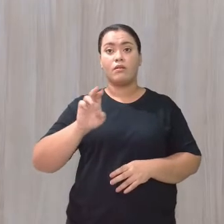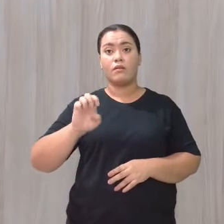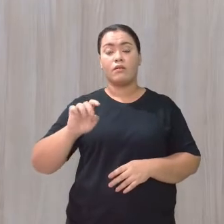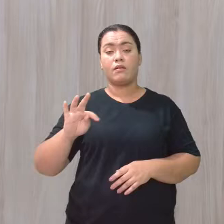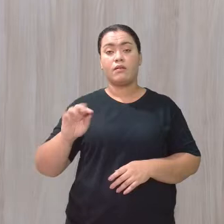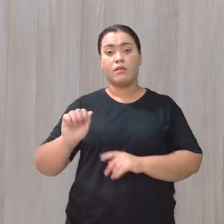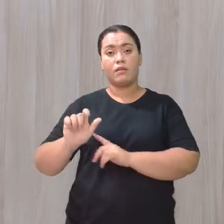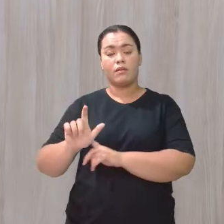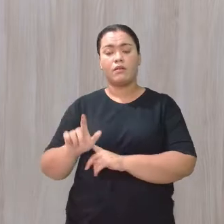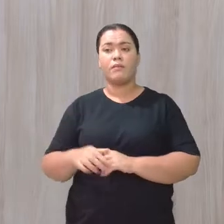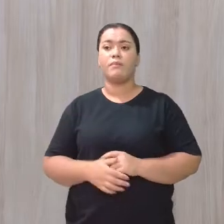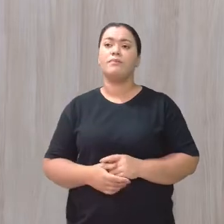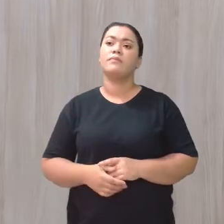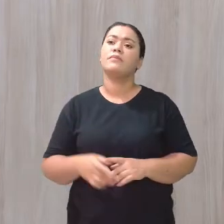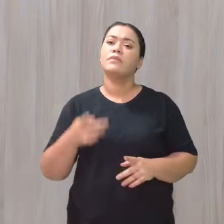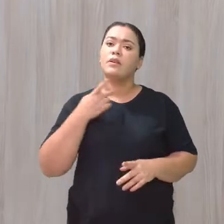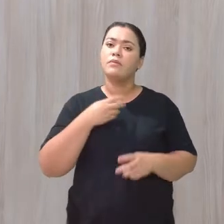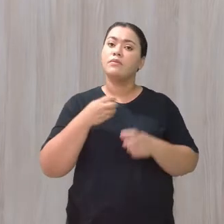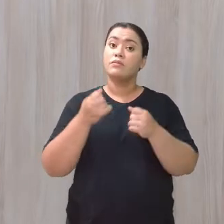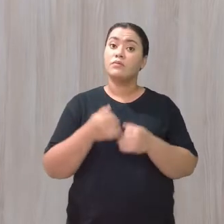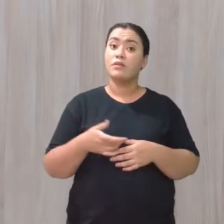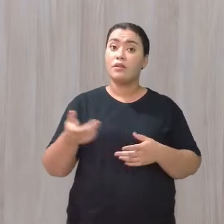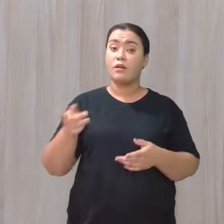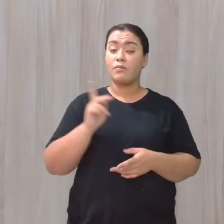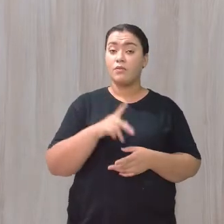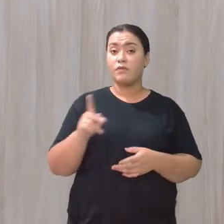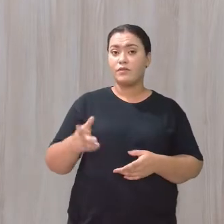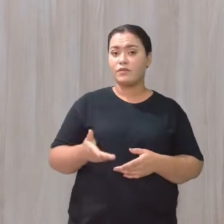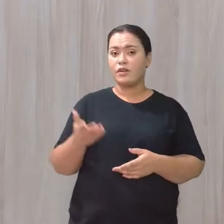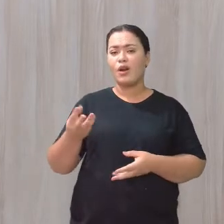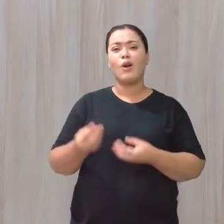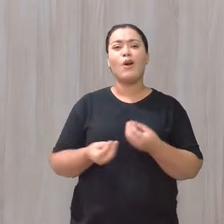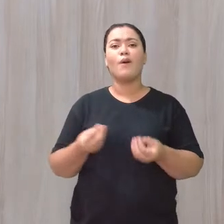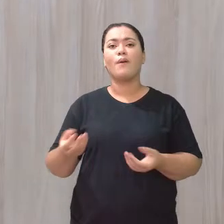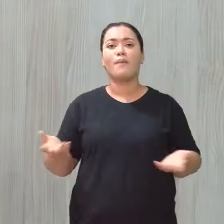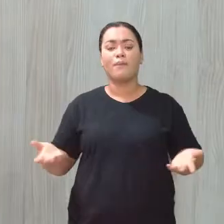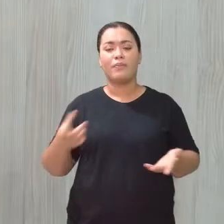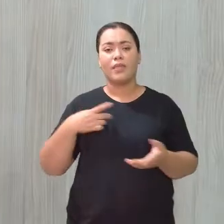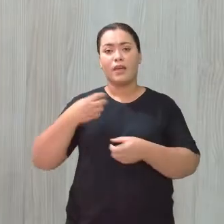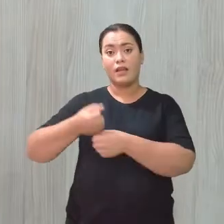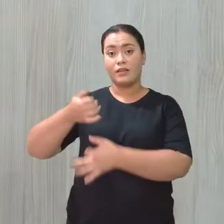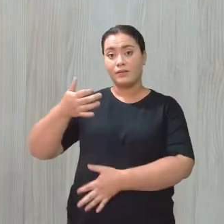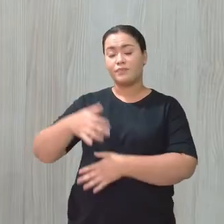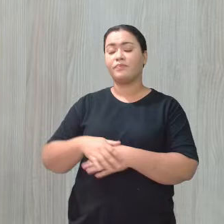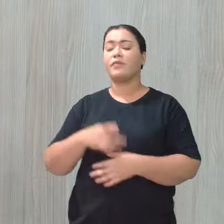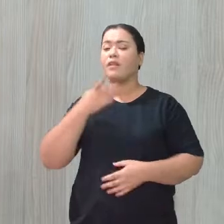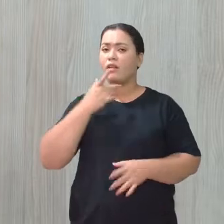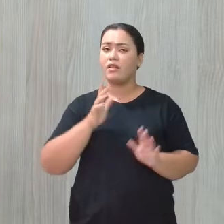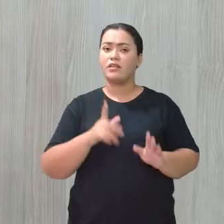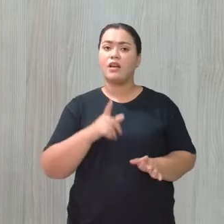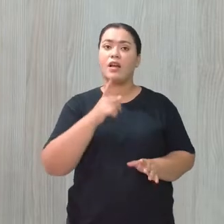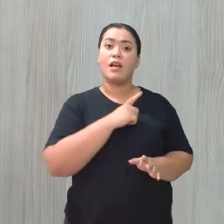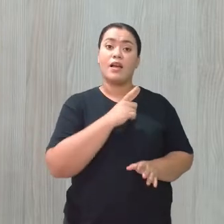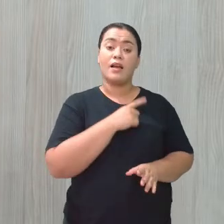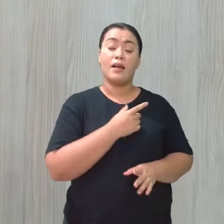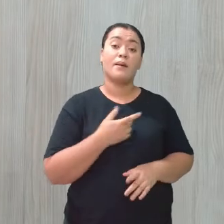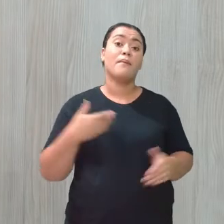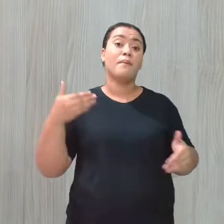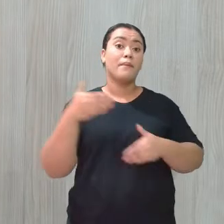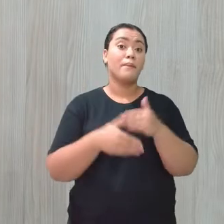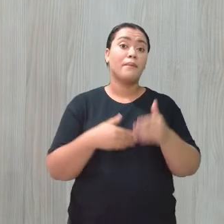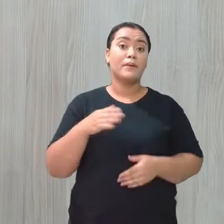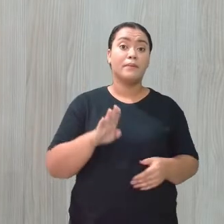e também falar um pouco dessas doenças. E aí, professora, como está aí? Pois é, professora Cláudia, já estamos contando aqui com a